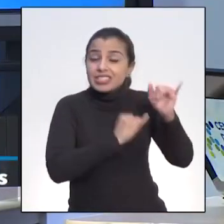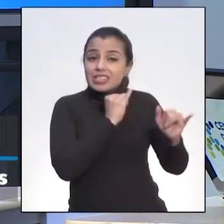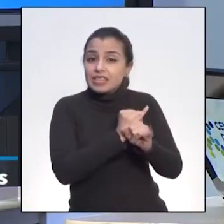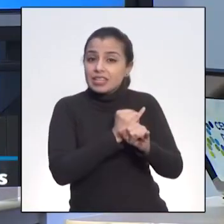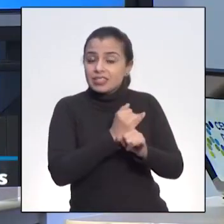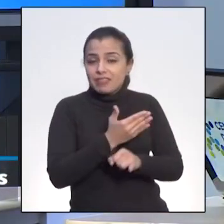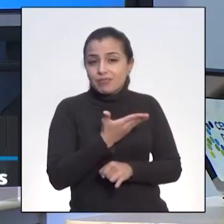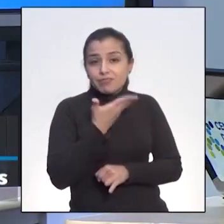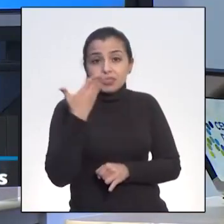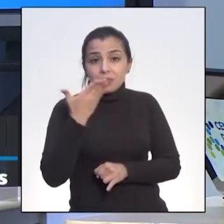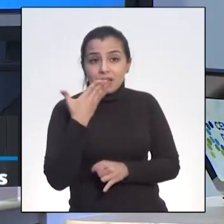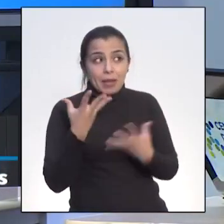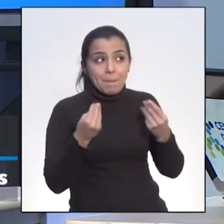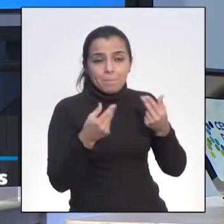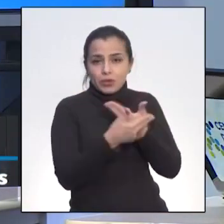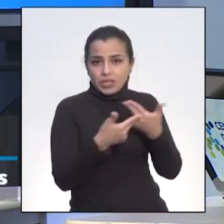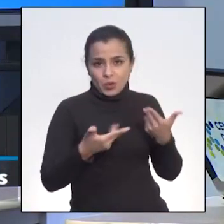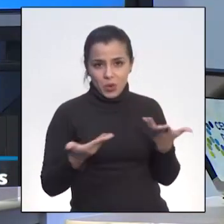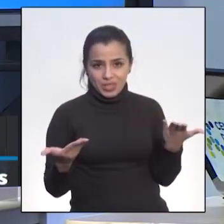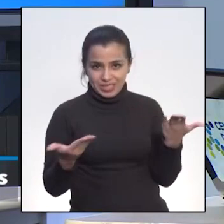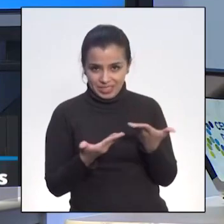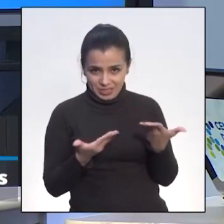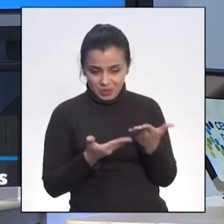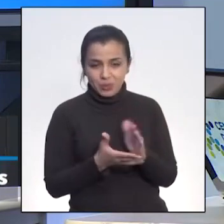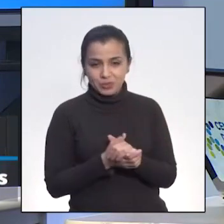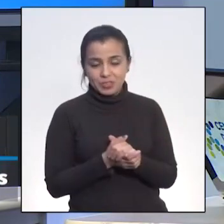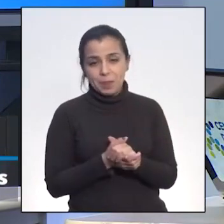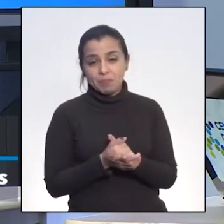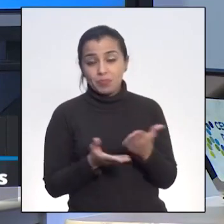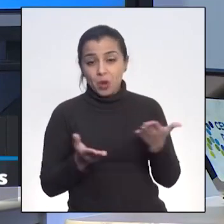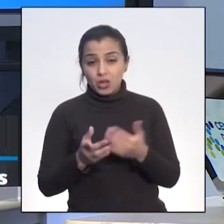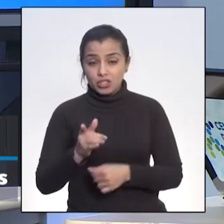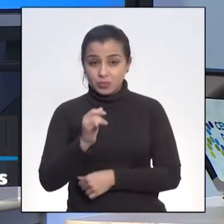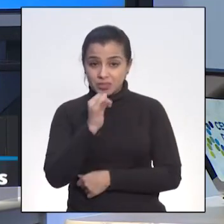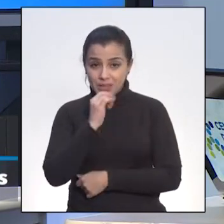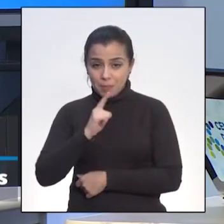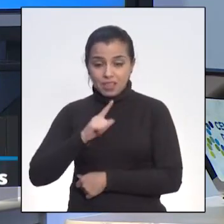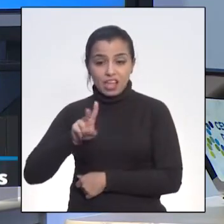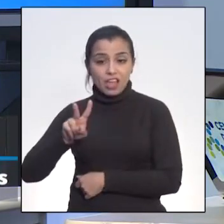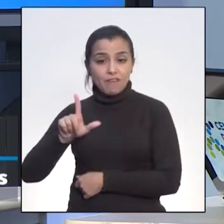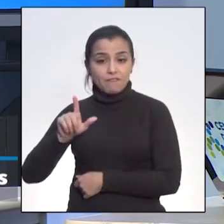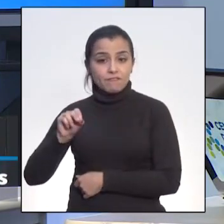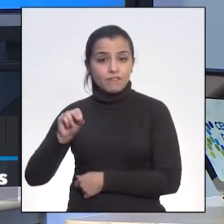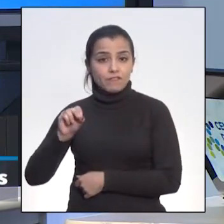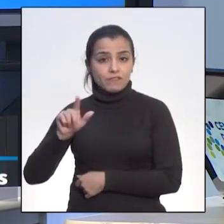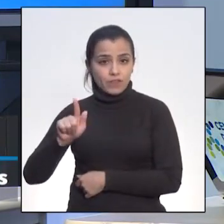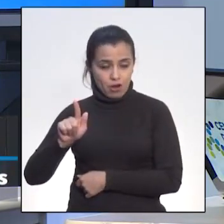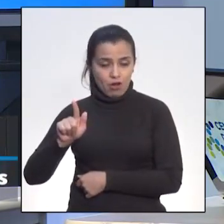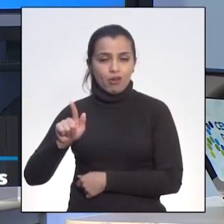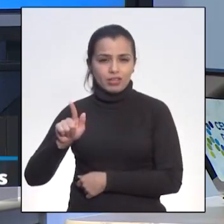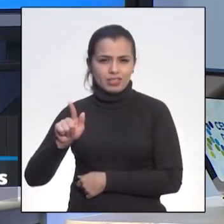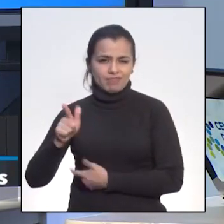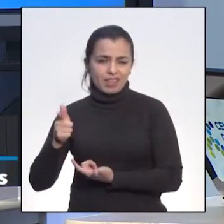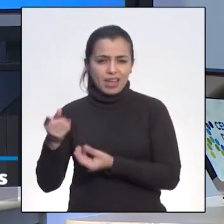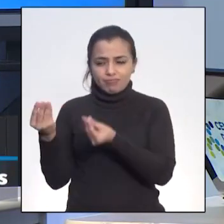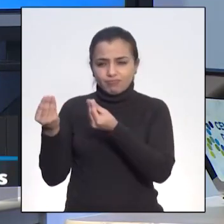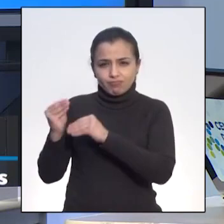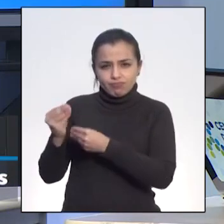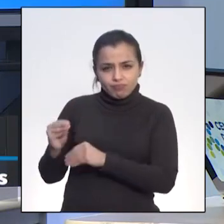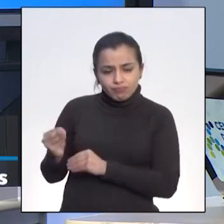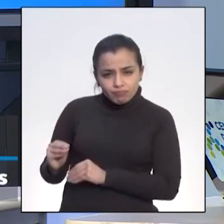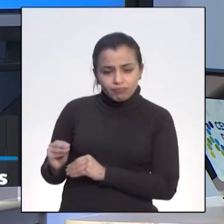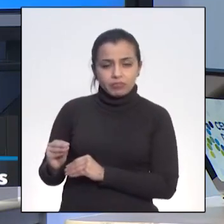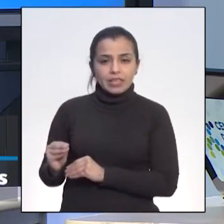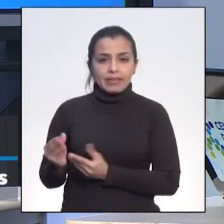Entrando na internet, a gente tem vlogs, que são vídeos de críticos de cinema fazendo